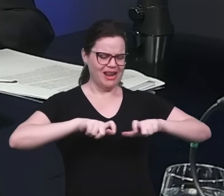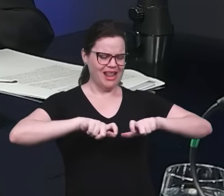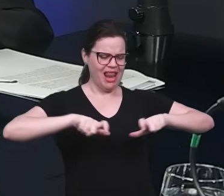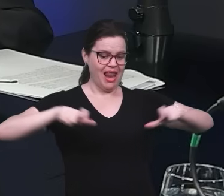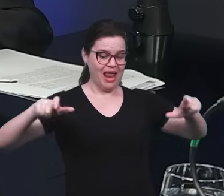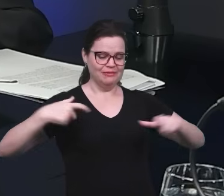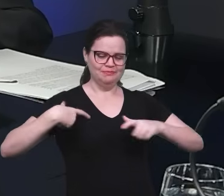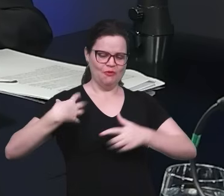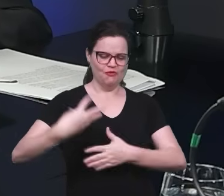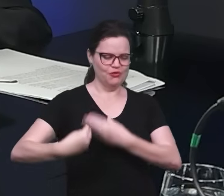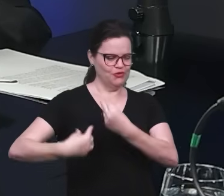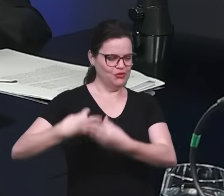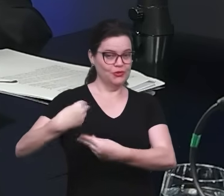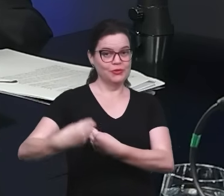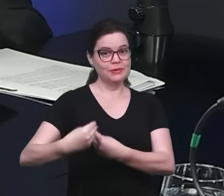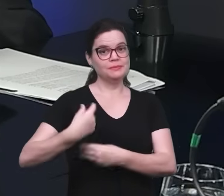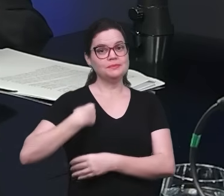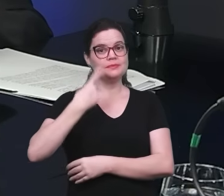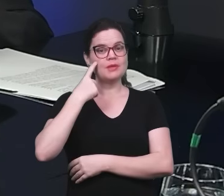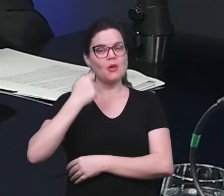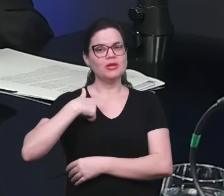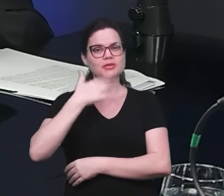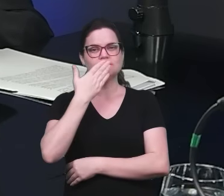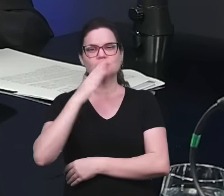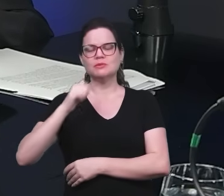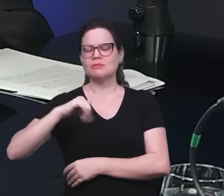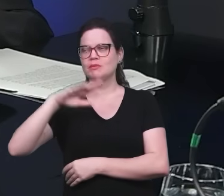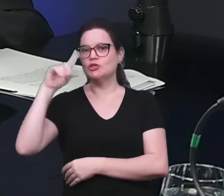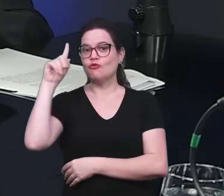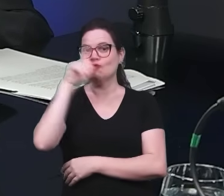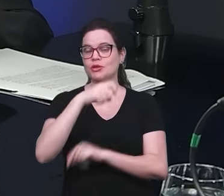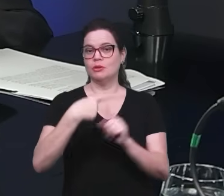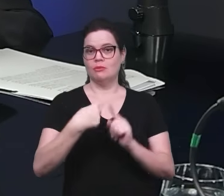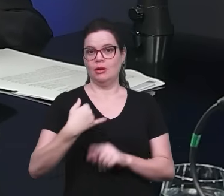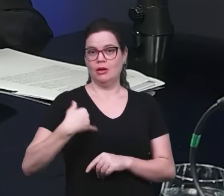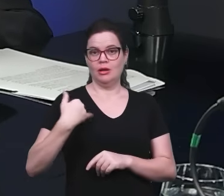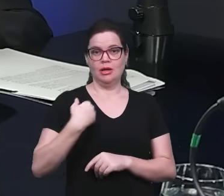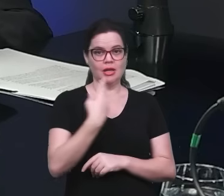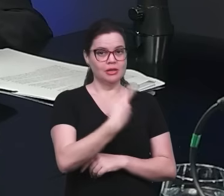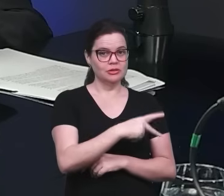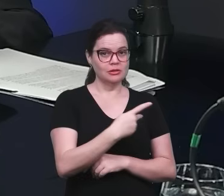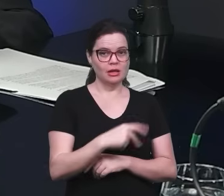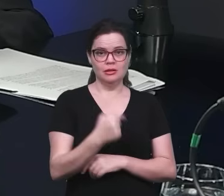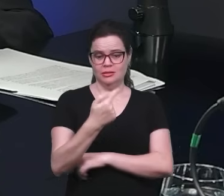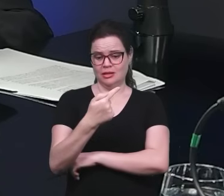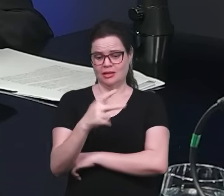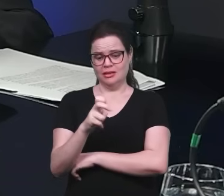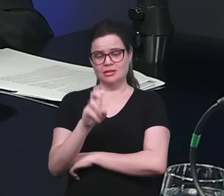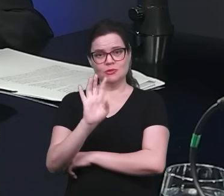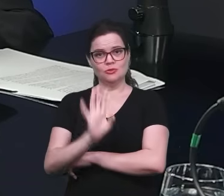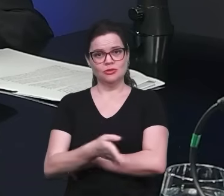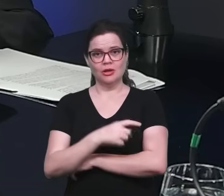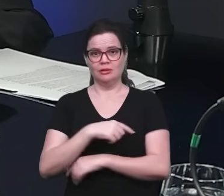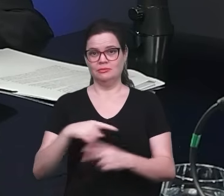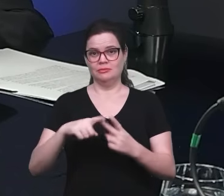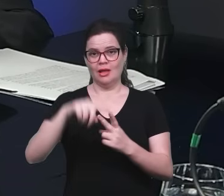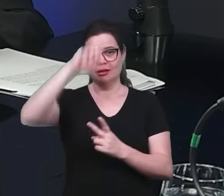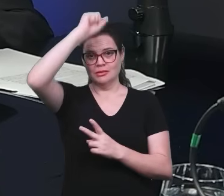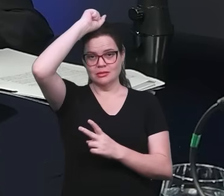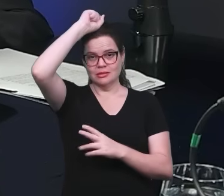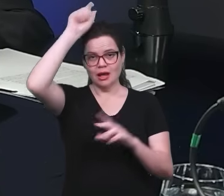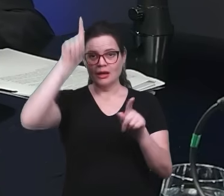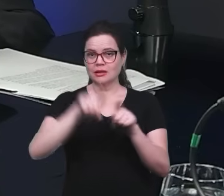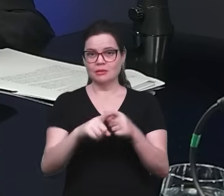tinha 75 anos de idade, a esposa também, Sarai até, já com a idade avançada, e